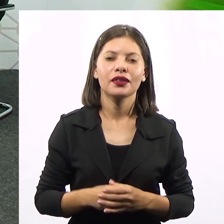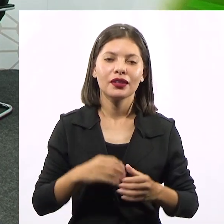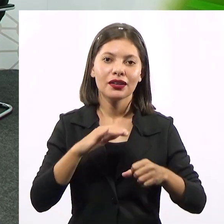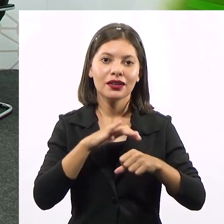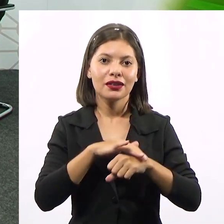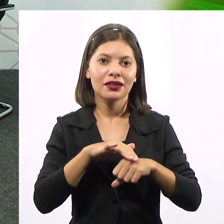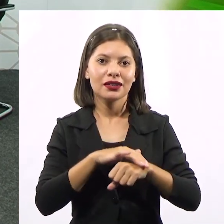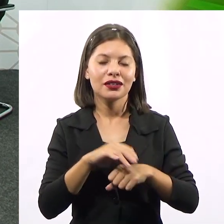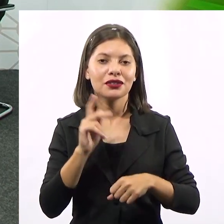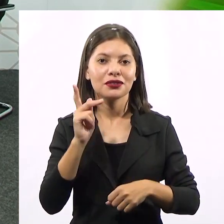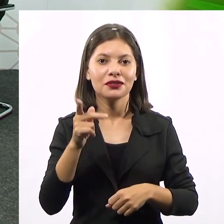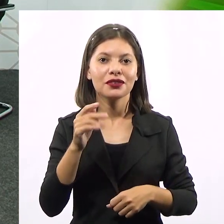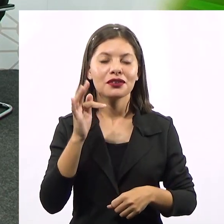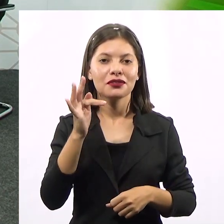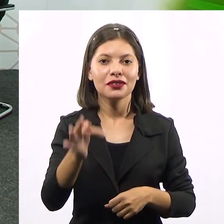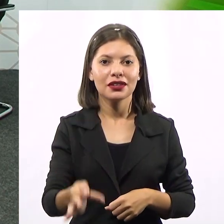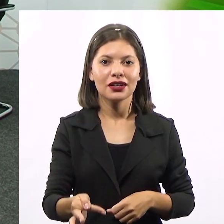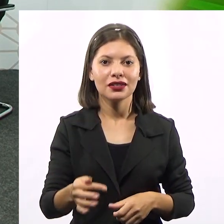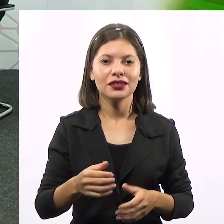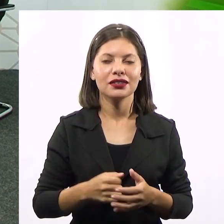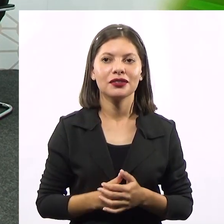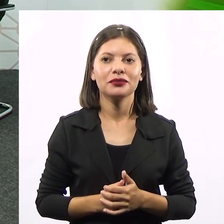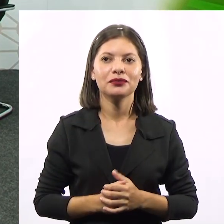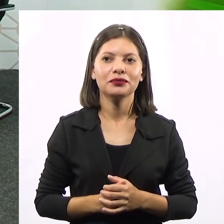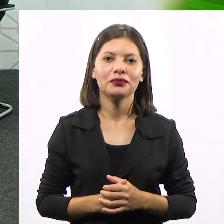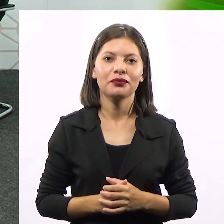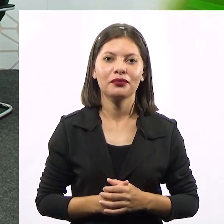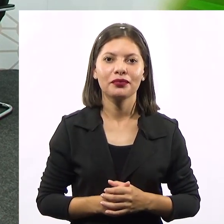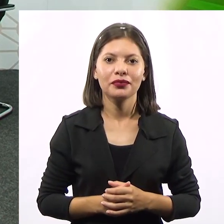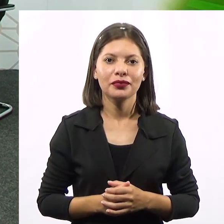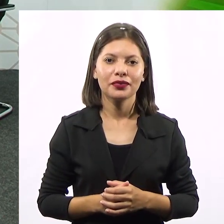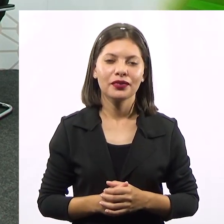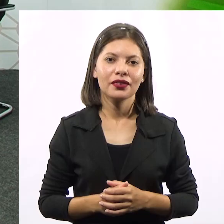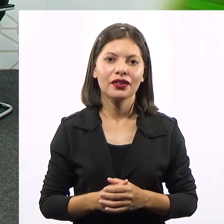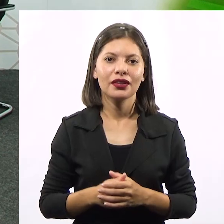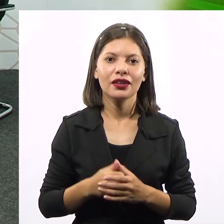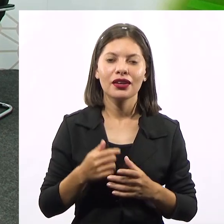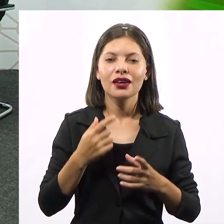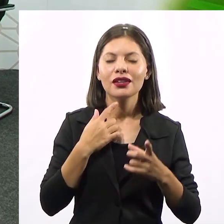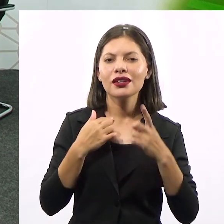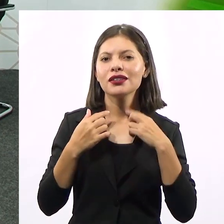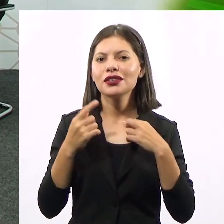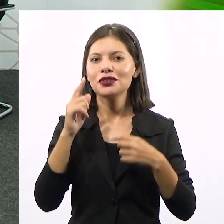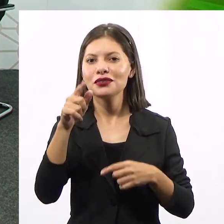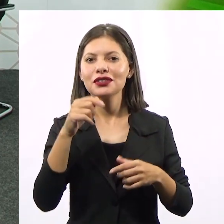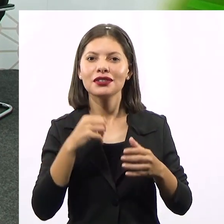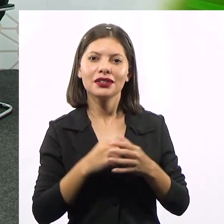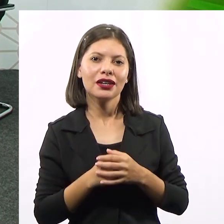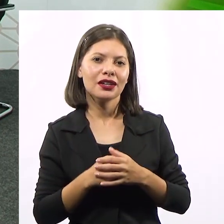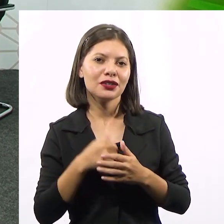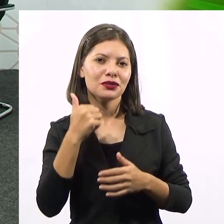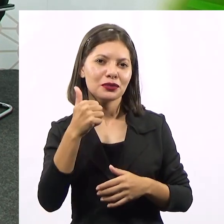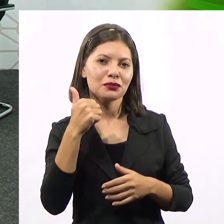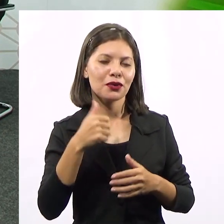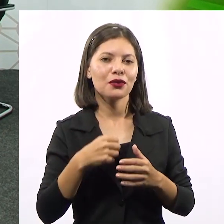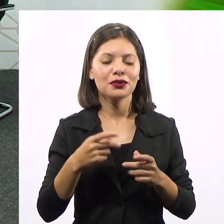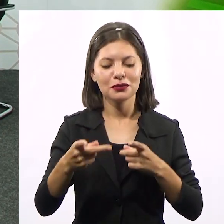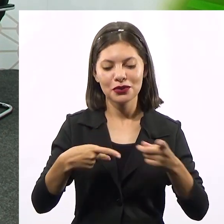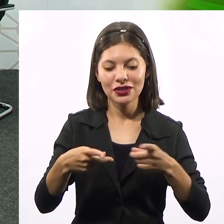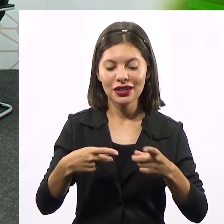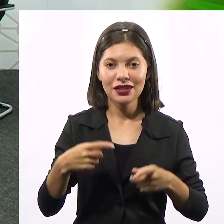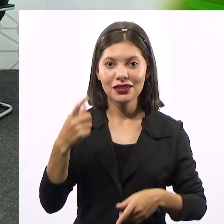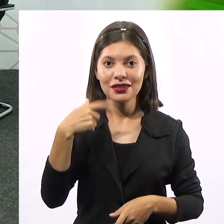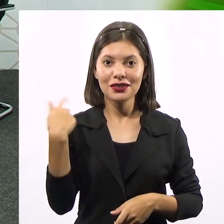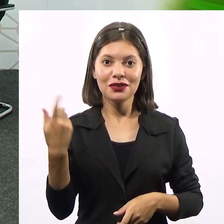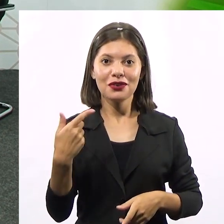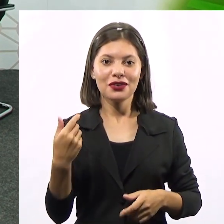a sua palavra, suas considerações finais. Professora Cleonete? Então, desejar a vocês sucesso nesse projeto,